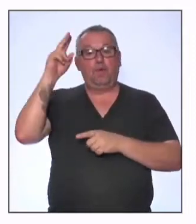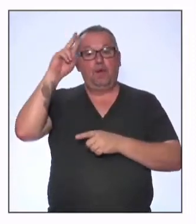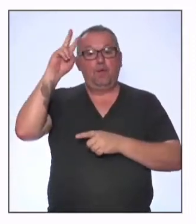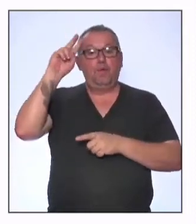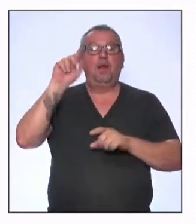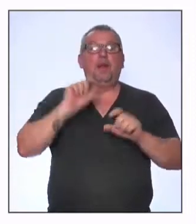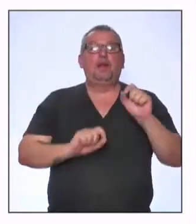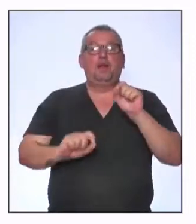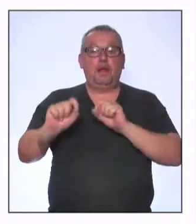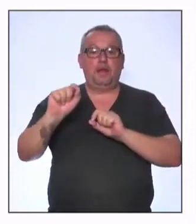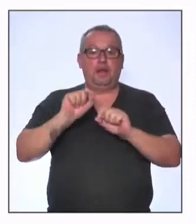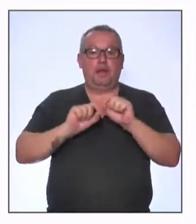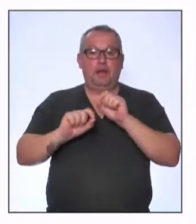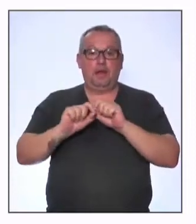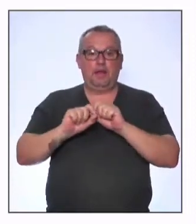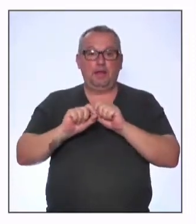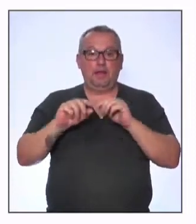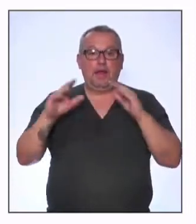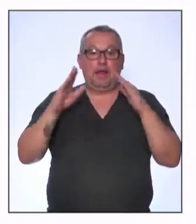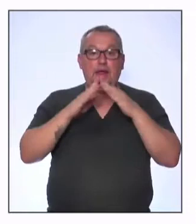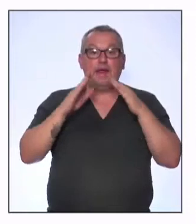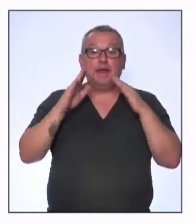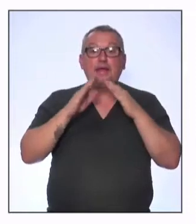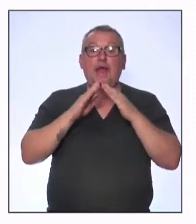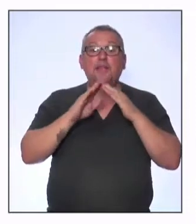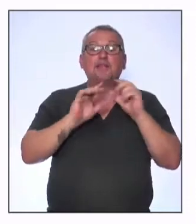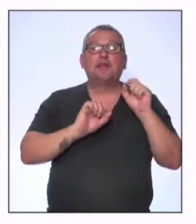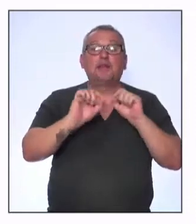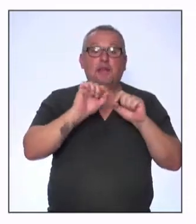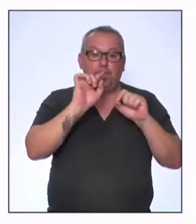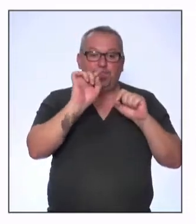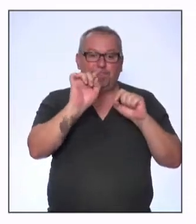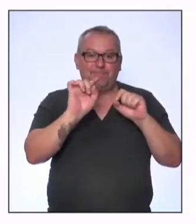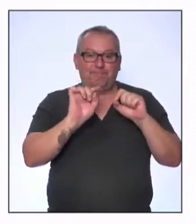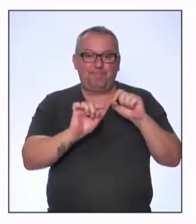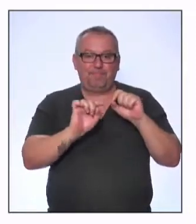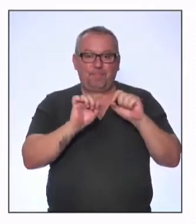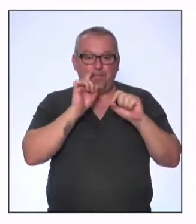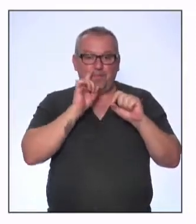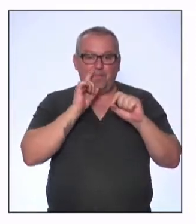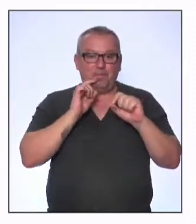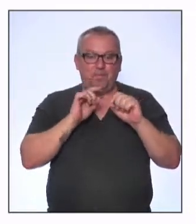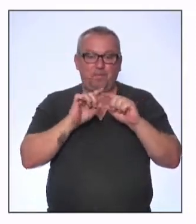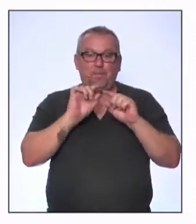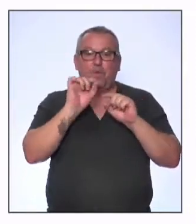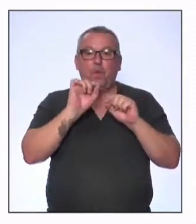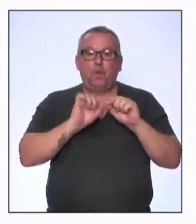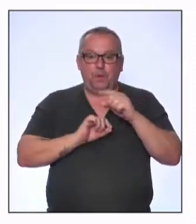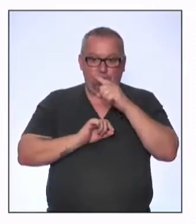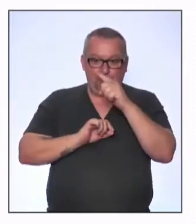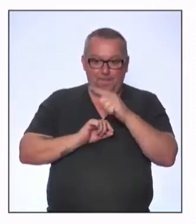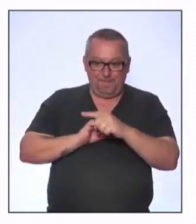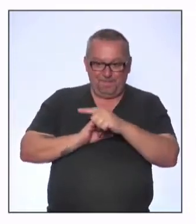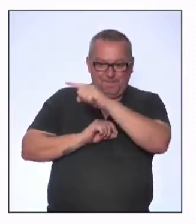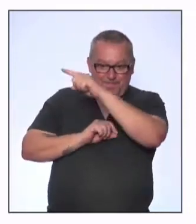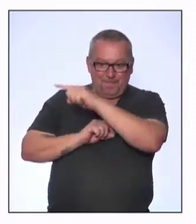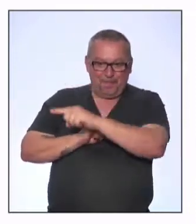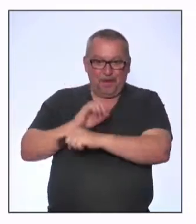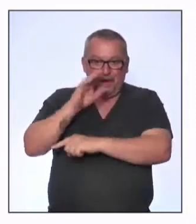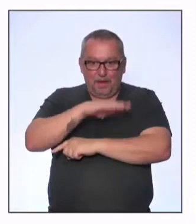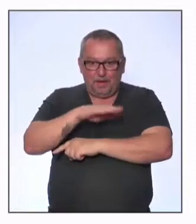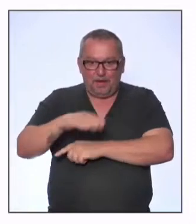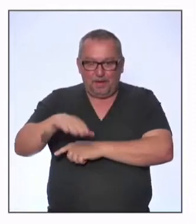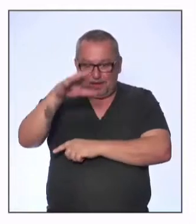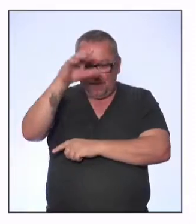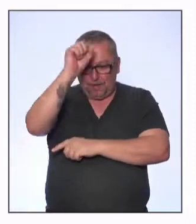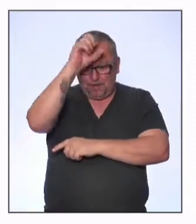que é em casa que, naquela lista do lado esquerdo ali, está lá, em casa que as crianças